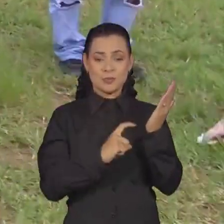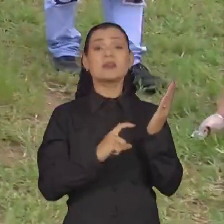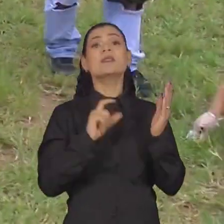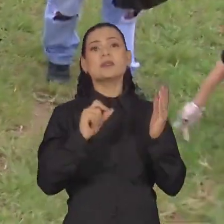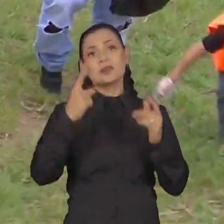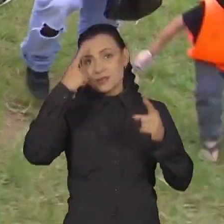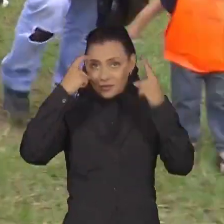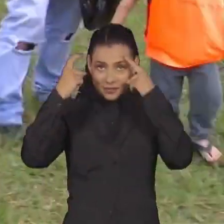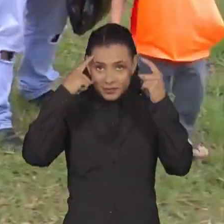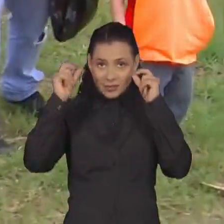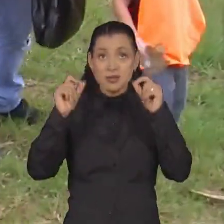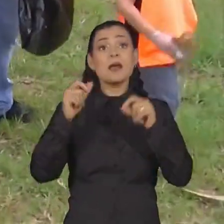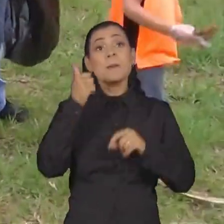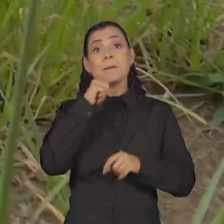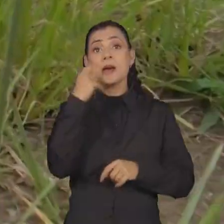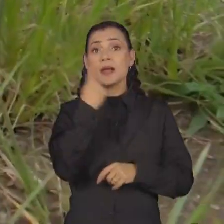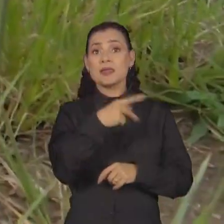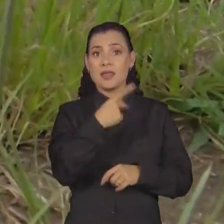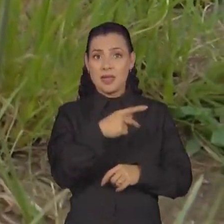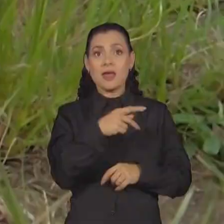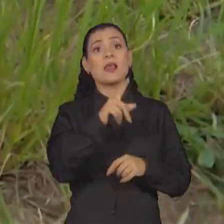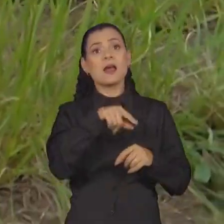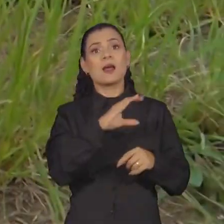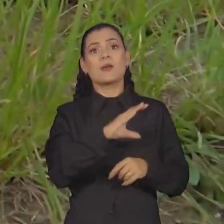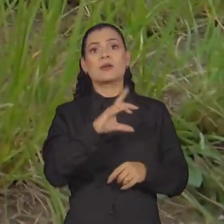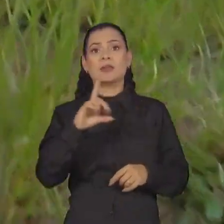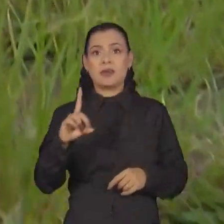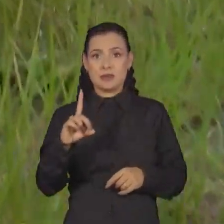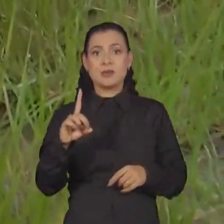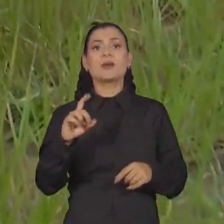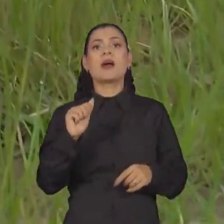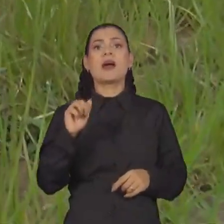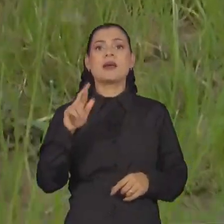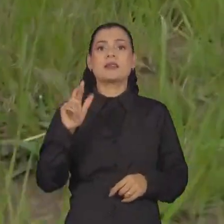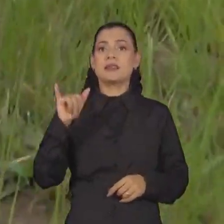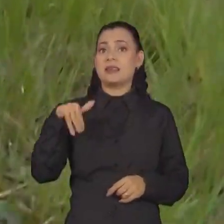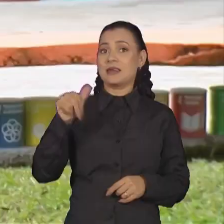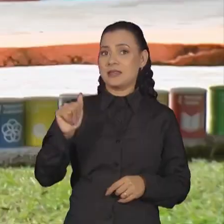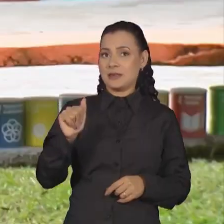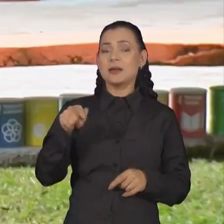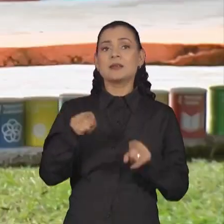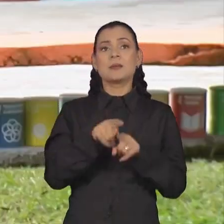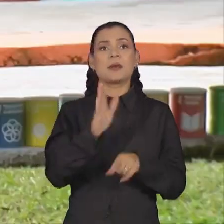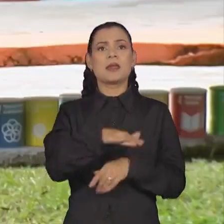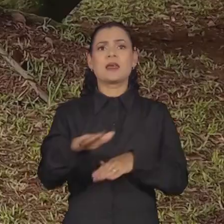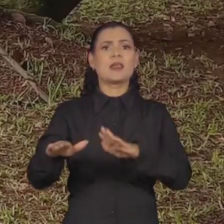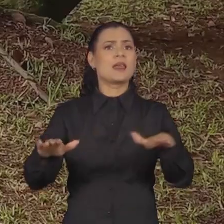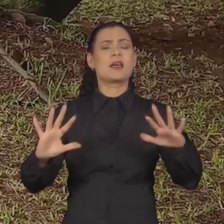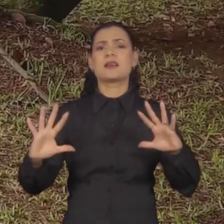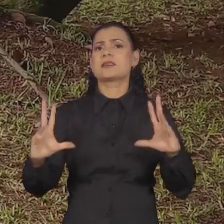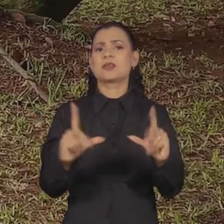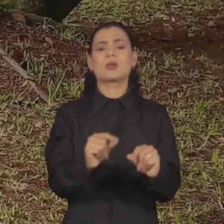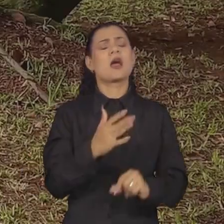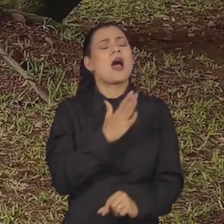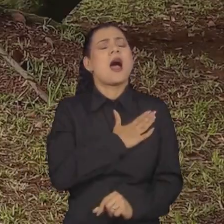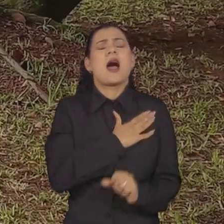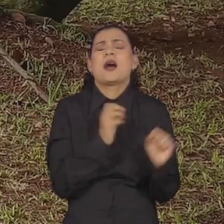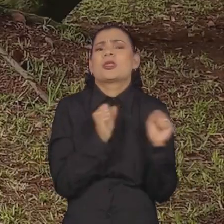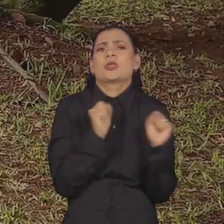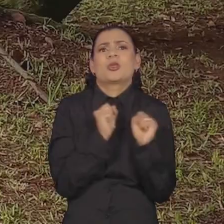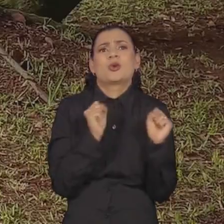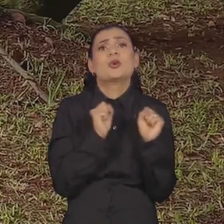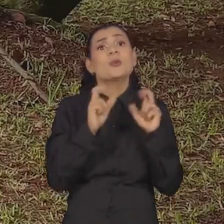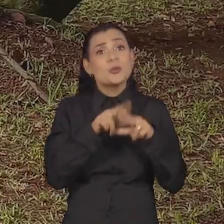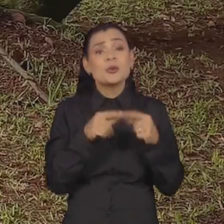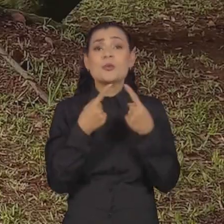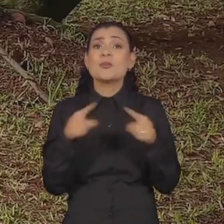e foi desenvolvido pela mãe da Sofia, a nossa coordenadora, Adriana Araújo. E as crianças amaram, as famílias também se divertem e falam